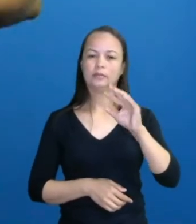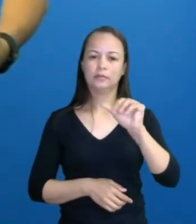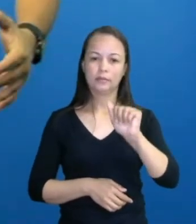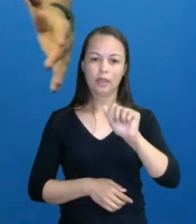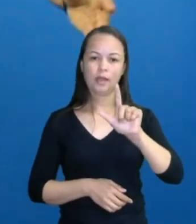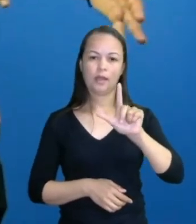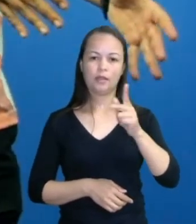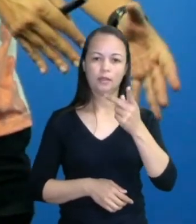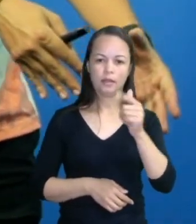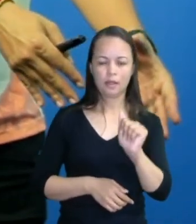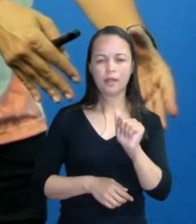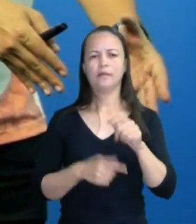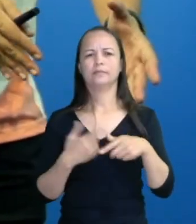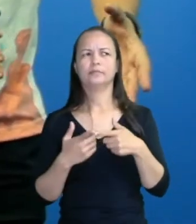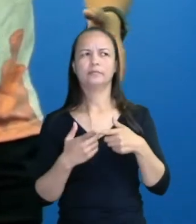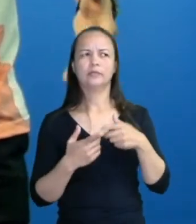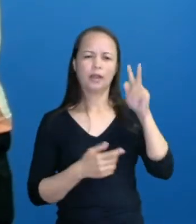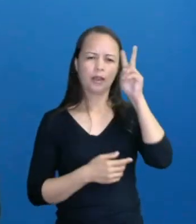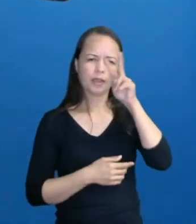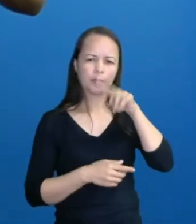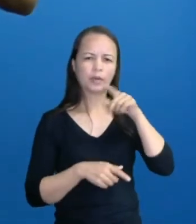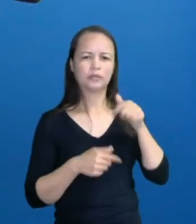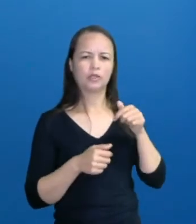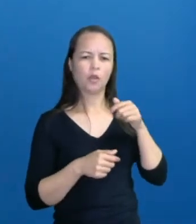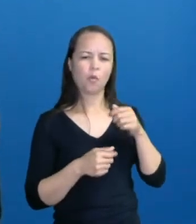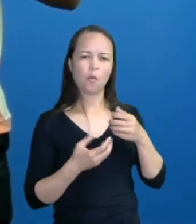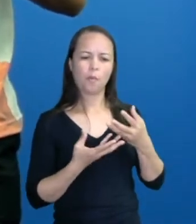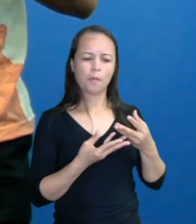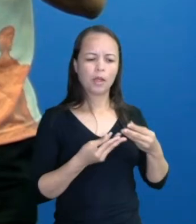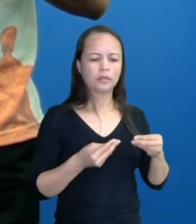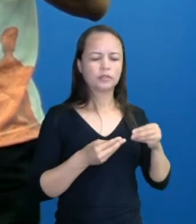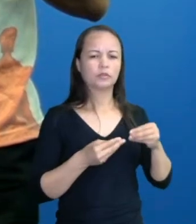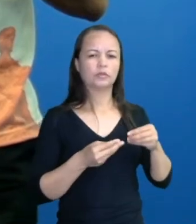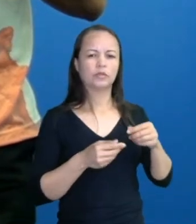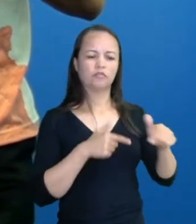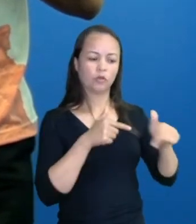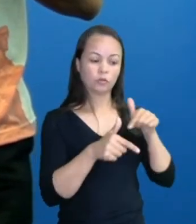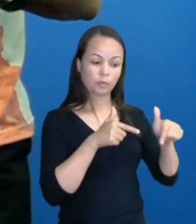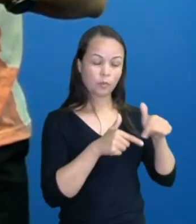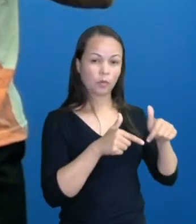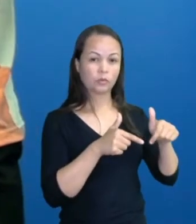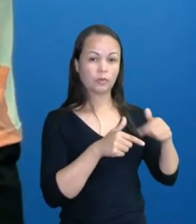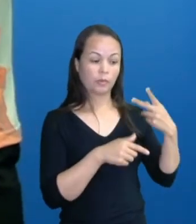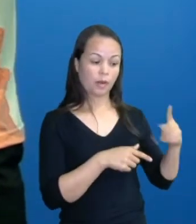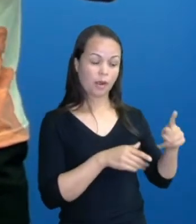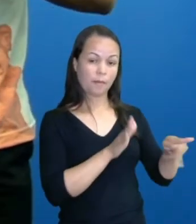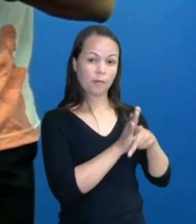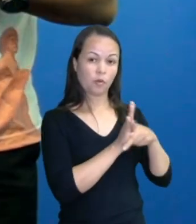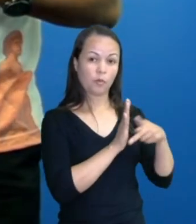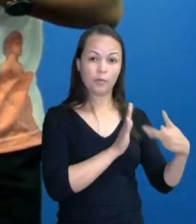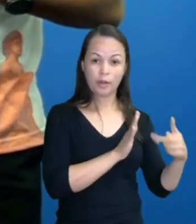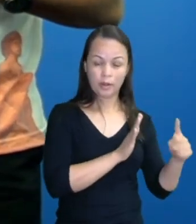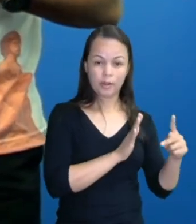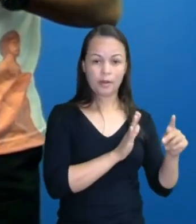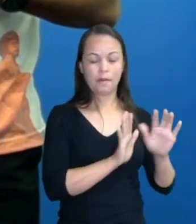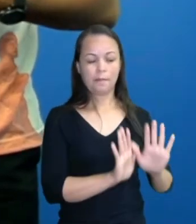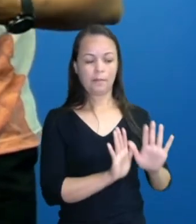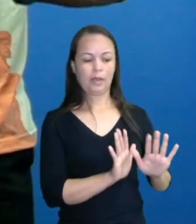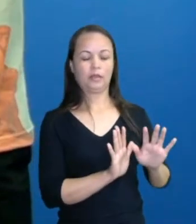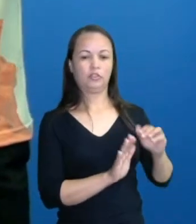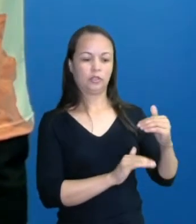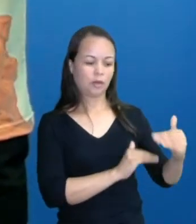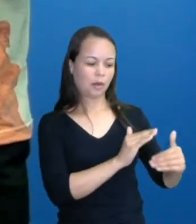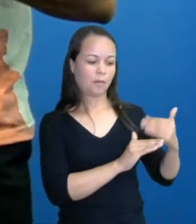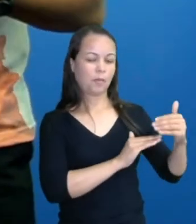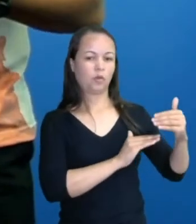recebe a terra, ele vai ter um manso servil, que é aquilo que ele vai produzir para ele. Mas parte disso que ele